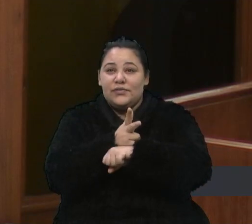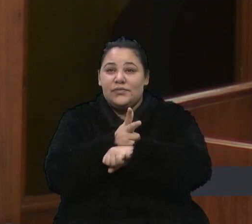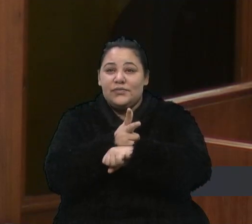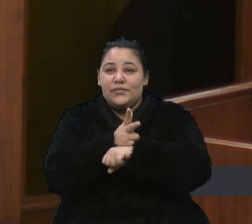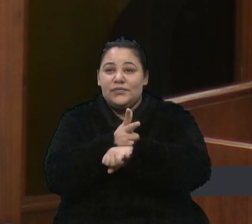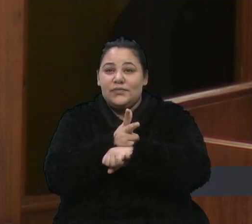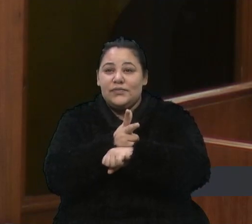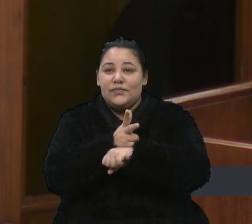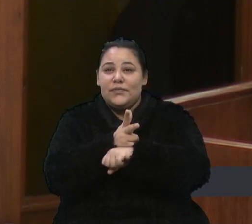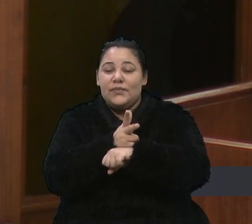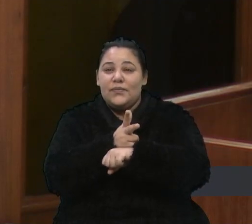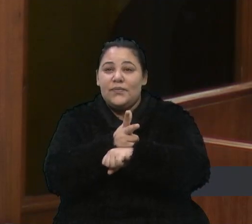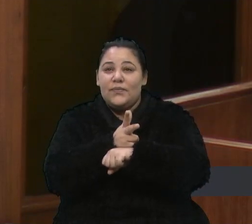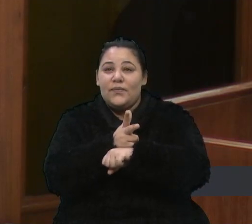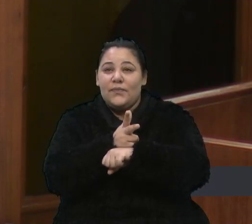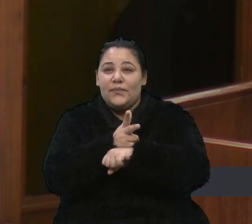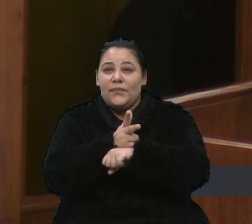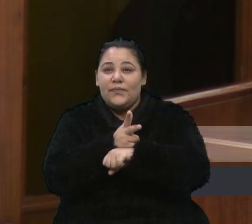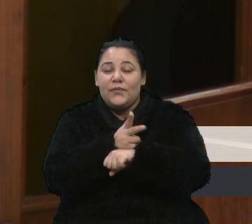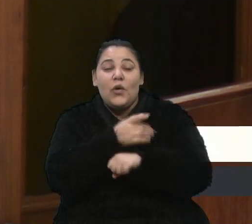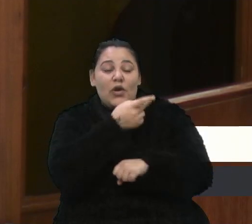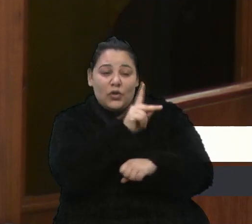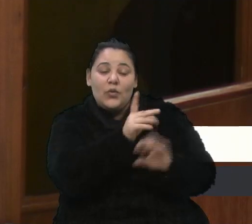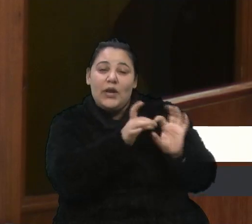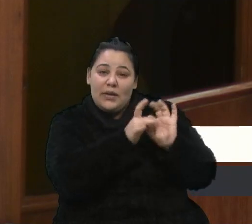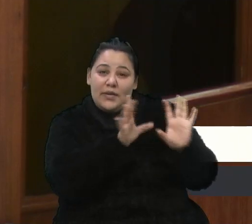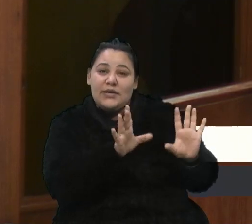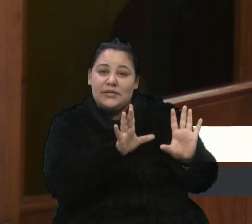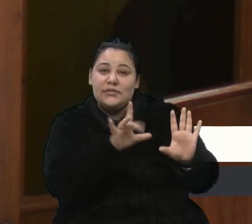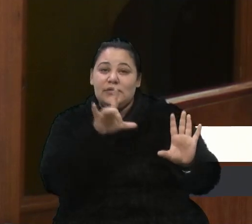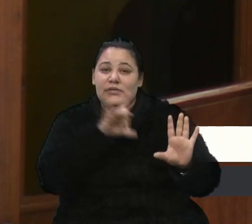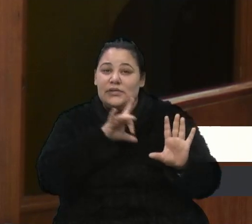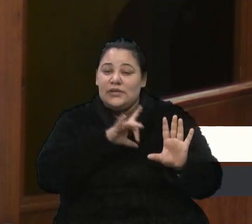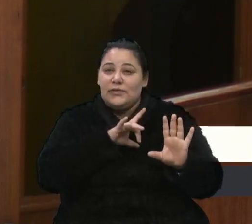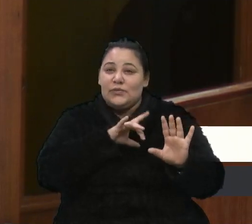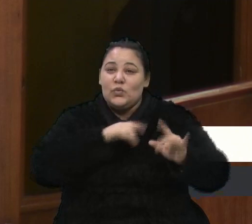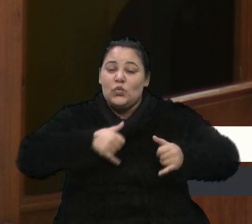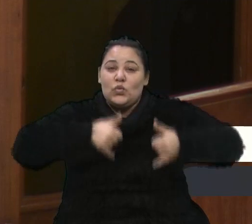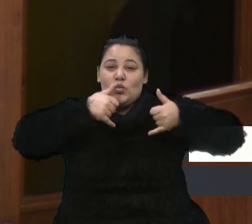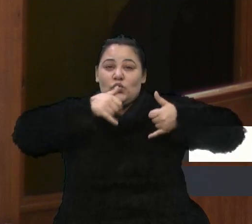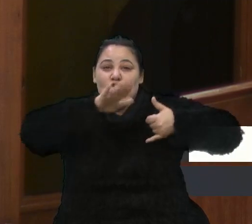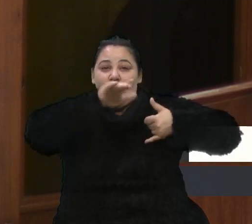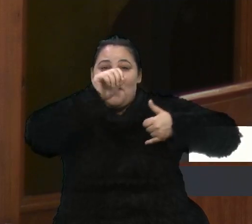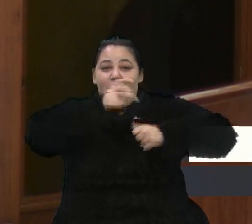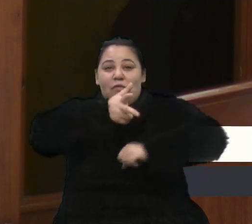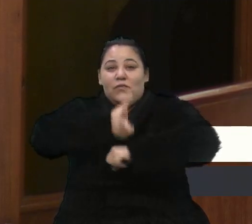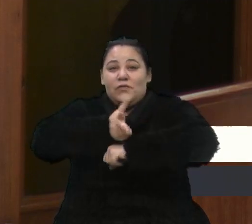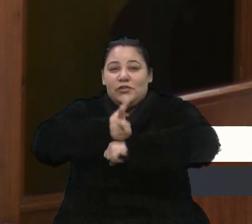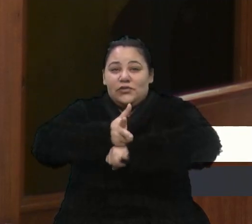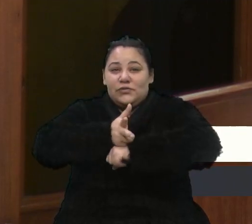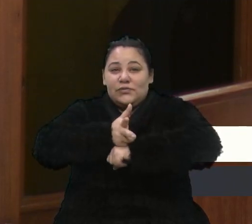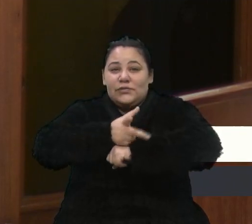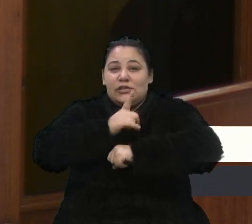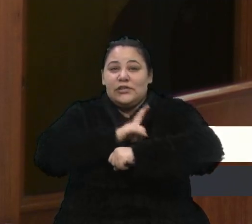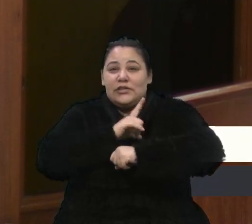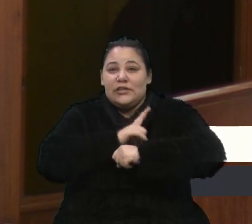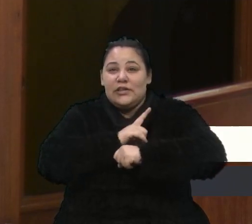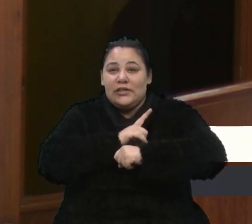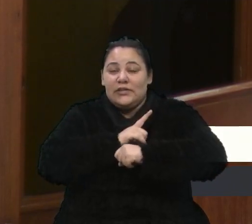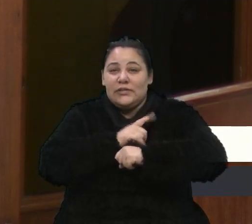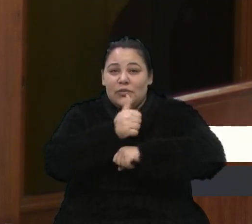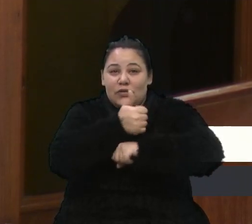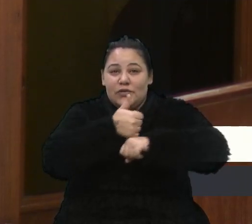Então, com sua permissão, presidente. Com certeza. Eu tenho a honra de chamar aí um vídeo com os componentes do Alarme